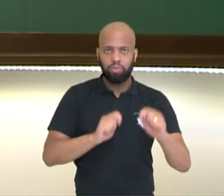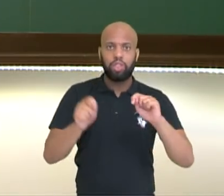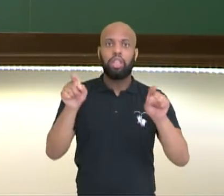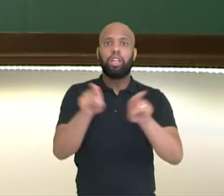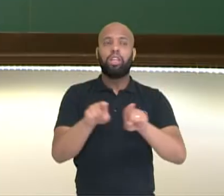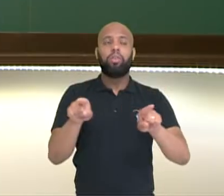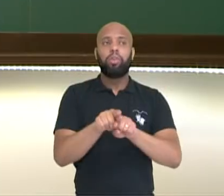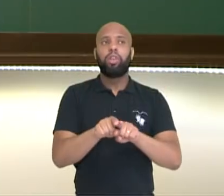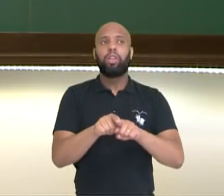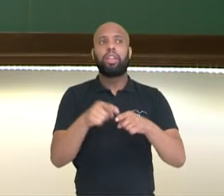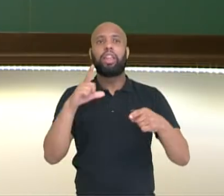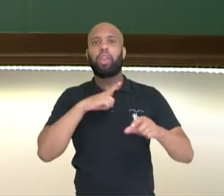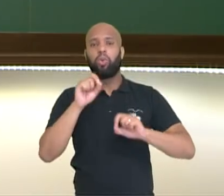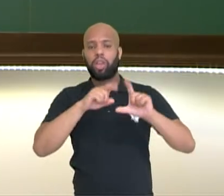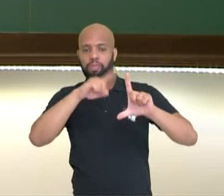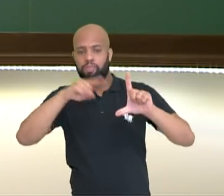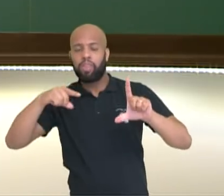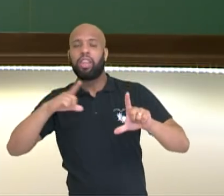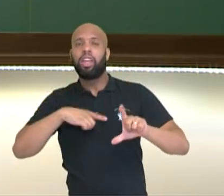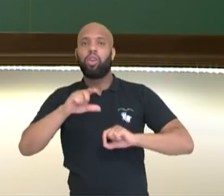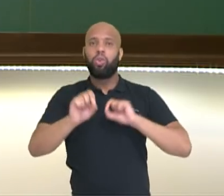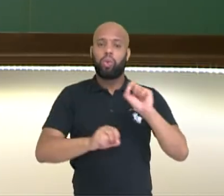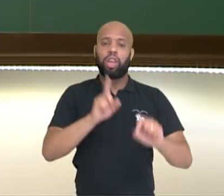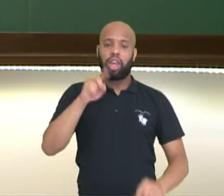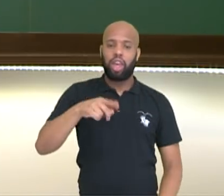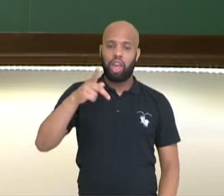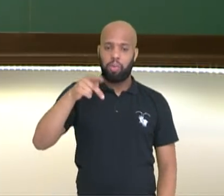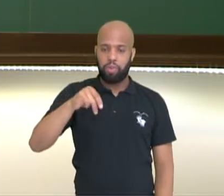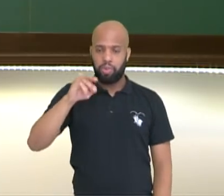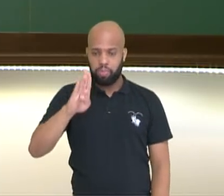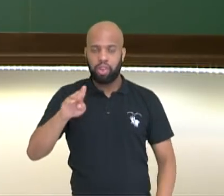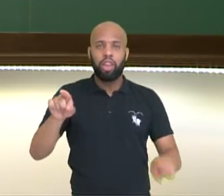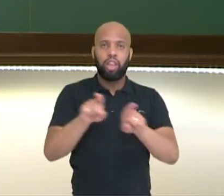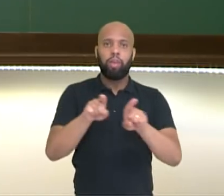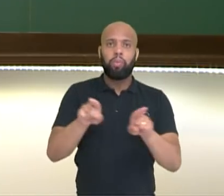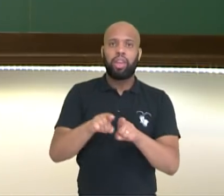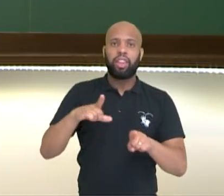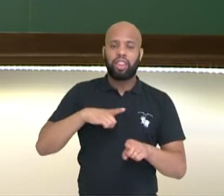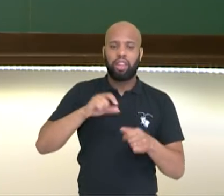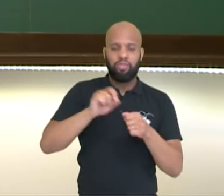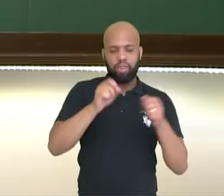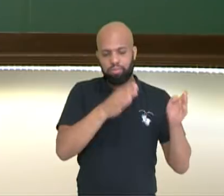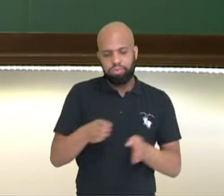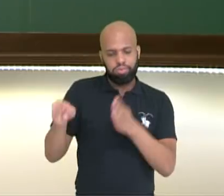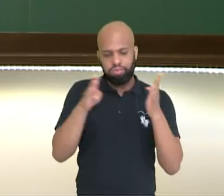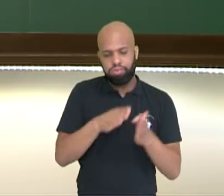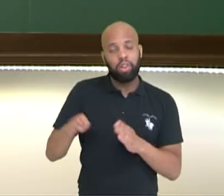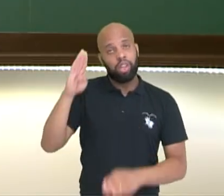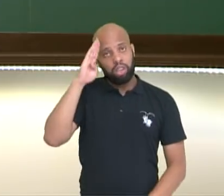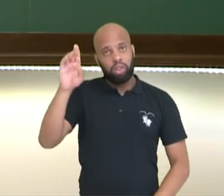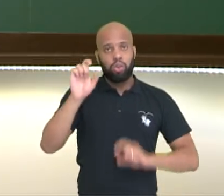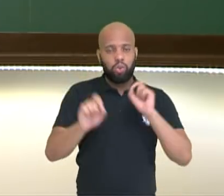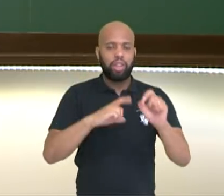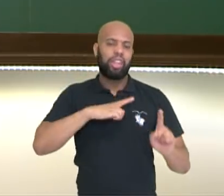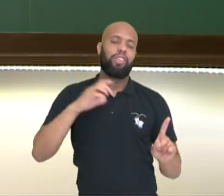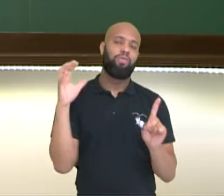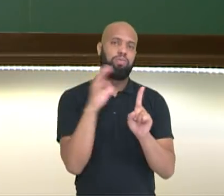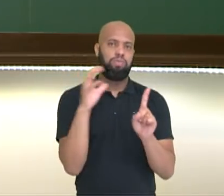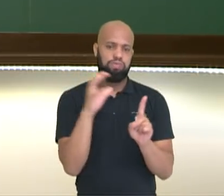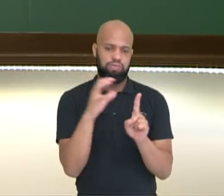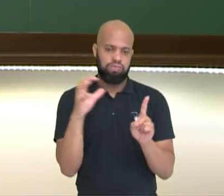seus indicadores, do produto interno bruto, a renda per capita, a produção industrial e principalmente a sua